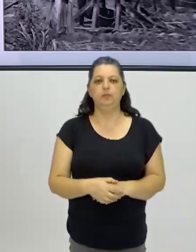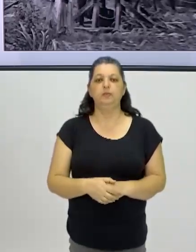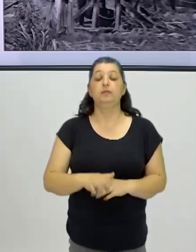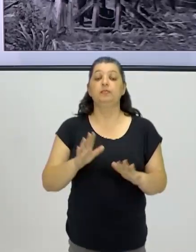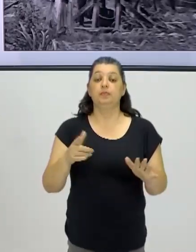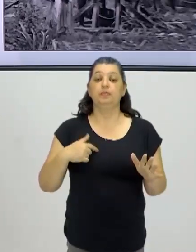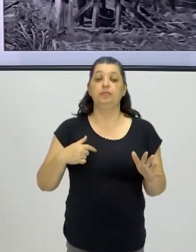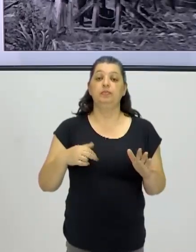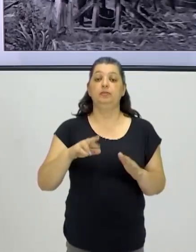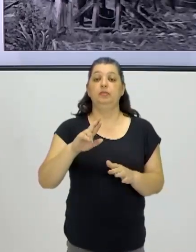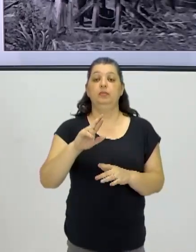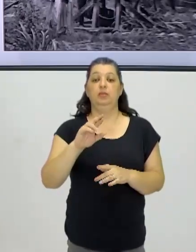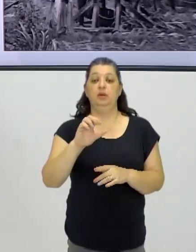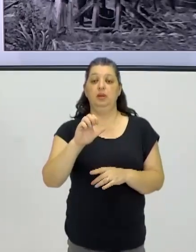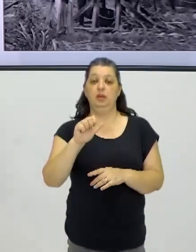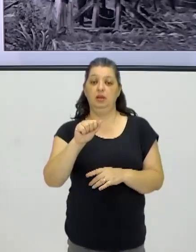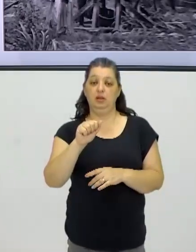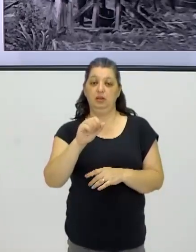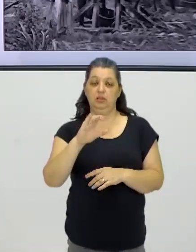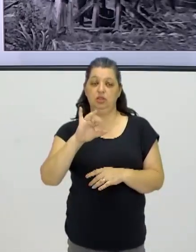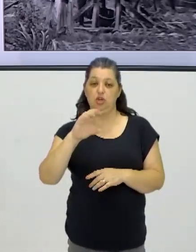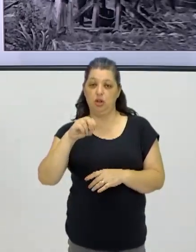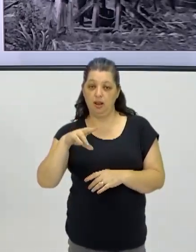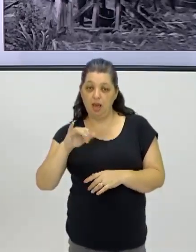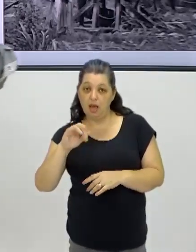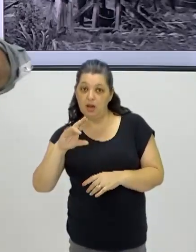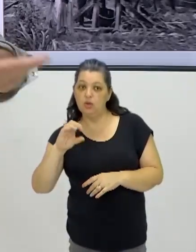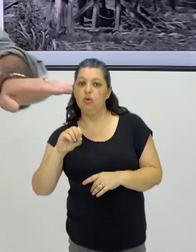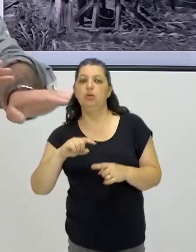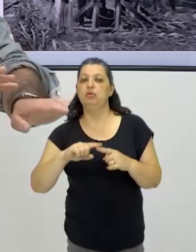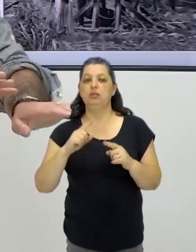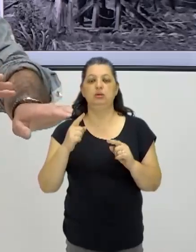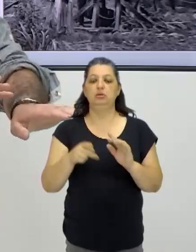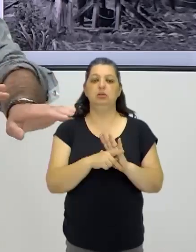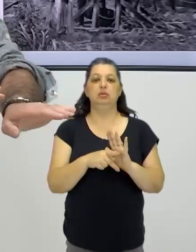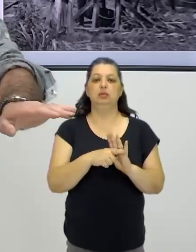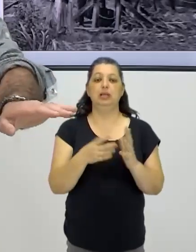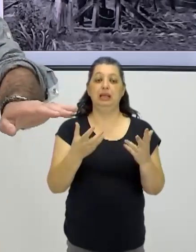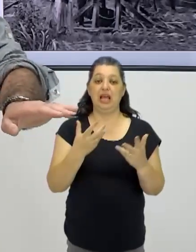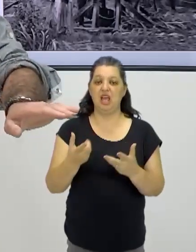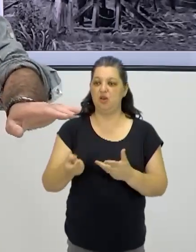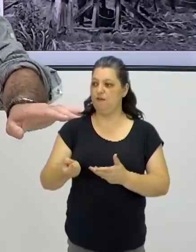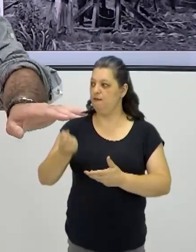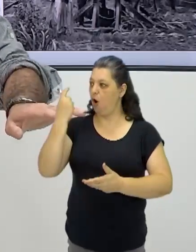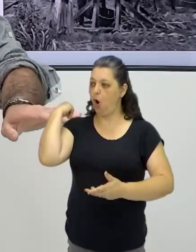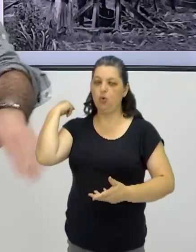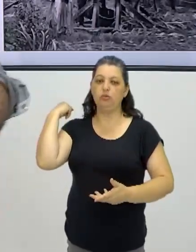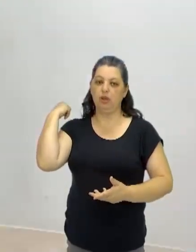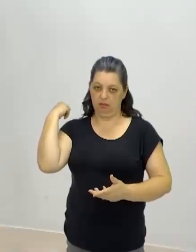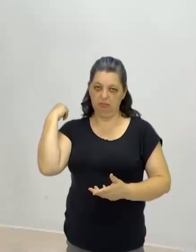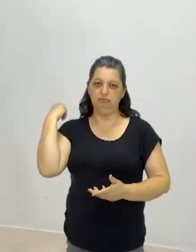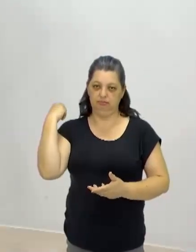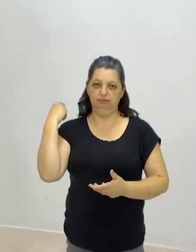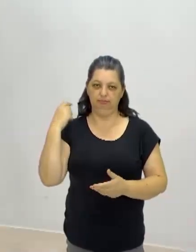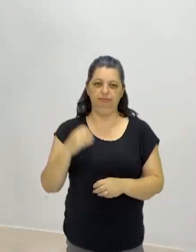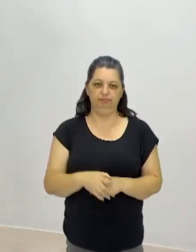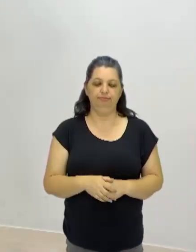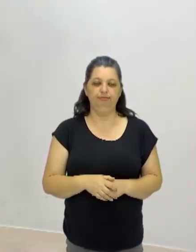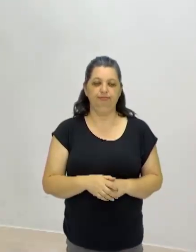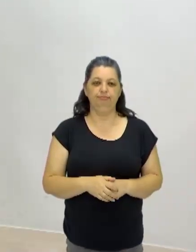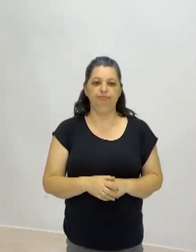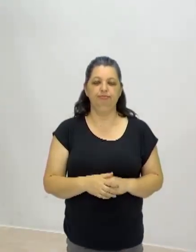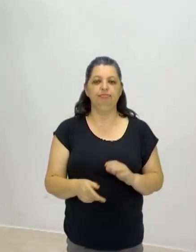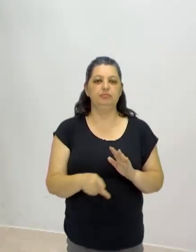Já o reacionário, ele quer jogar a roda da história para trás. Você está entendendo? Ele quer